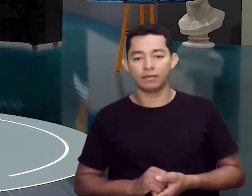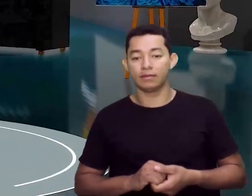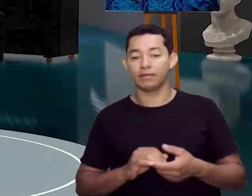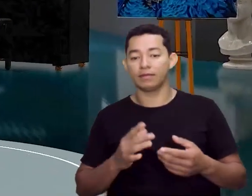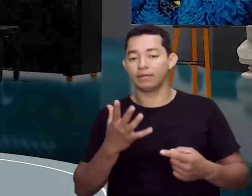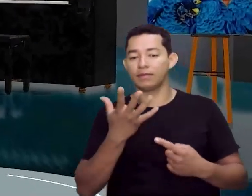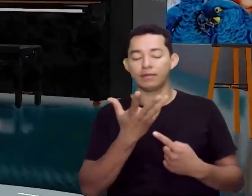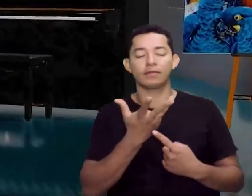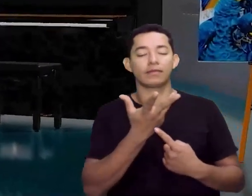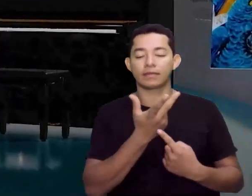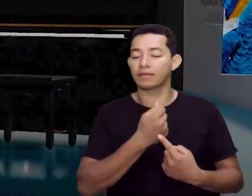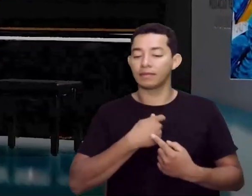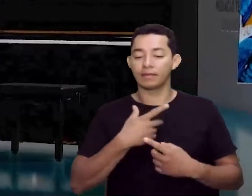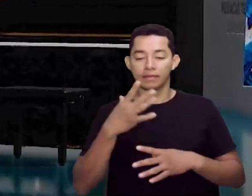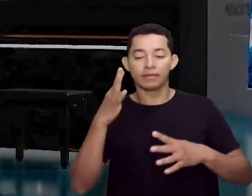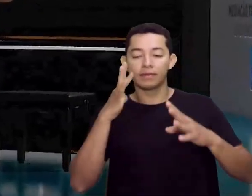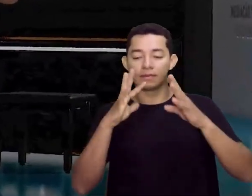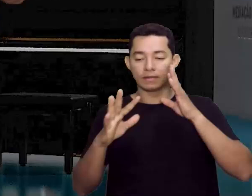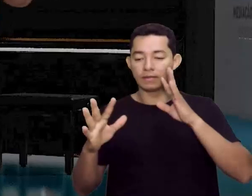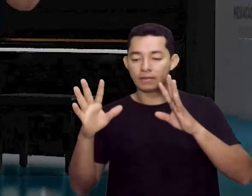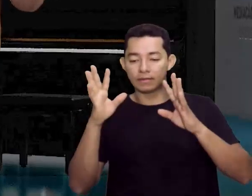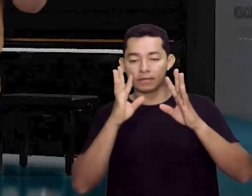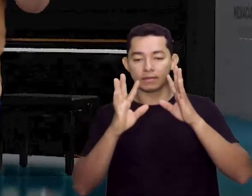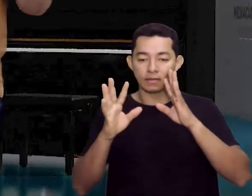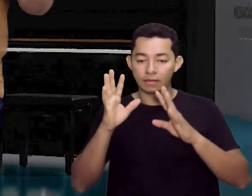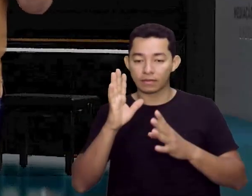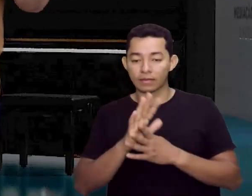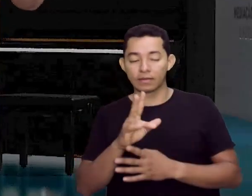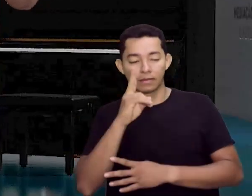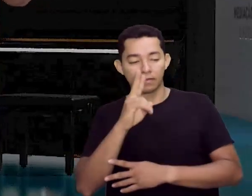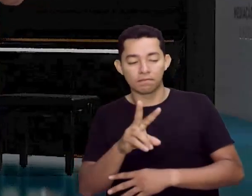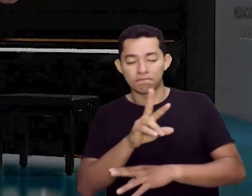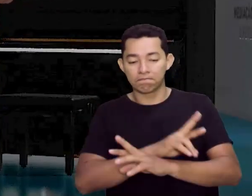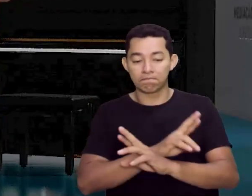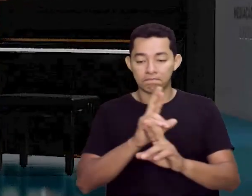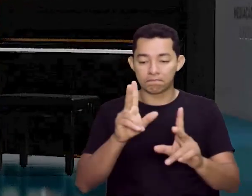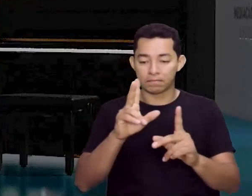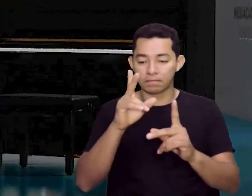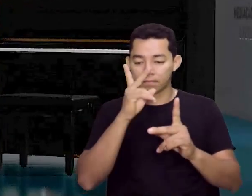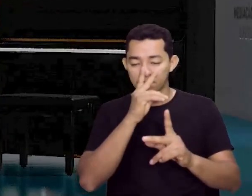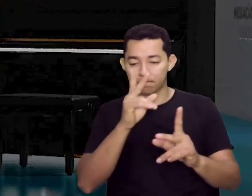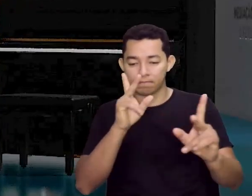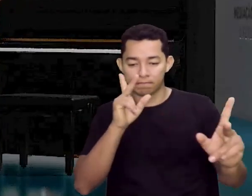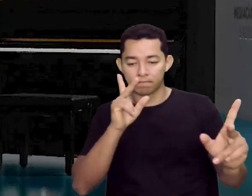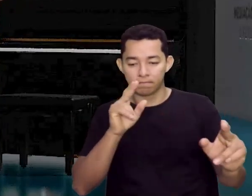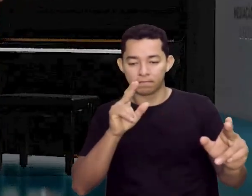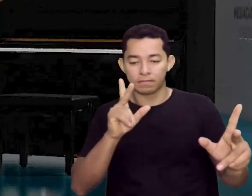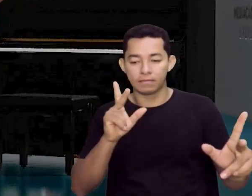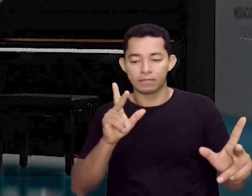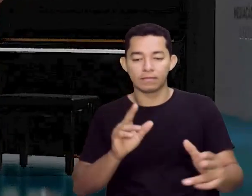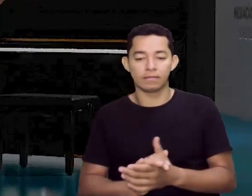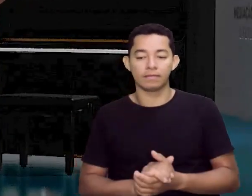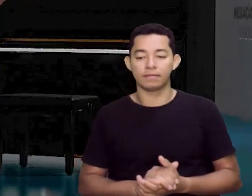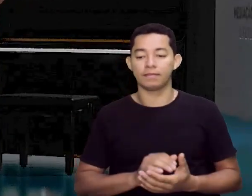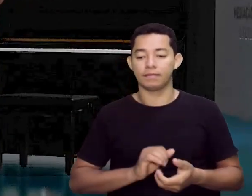Arte é tão legal, você vê diferente o que parece igual.